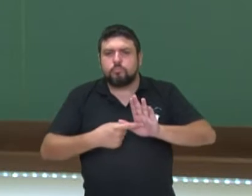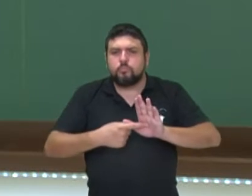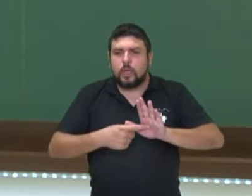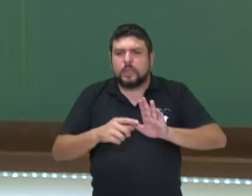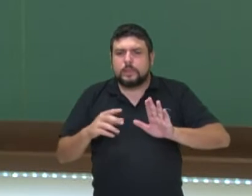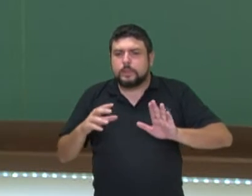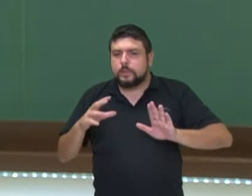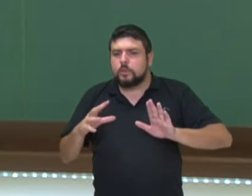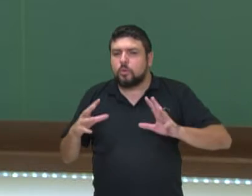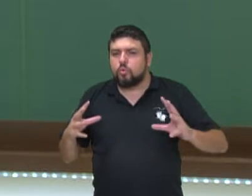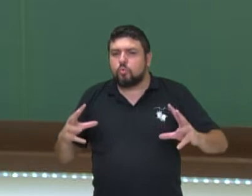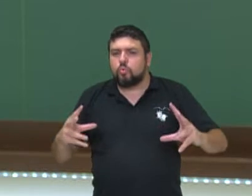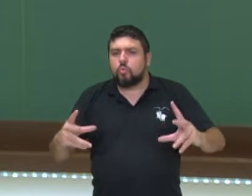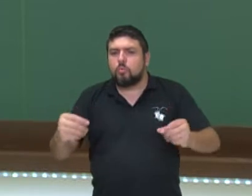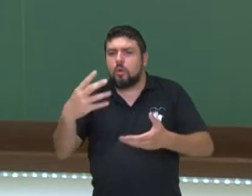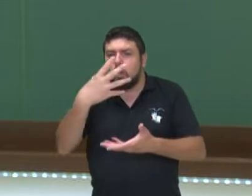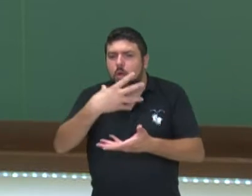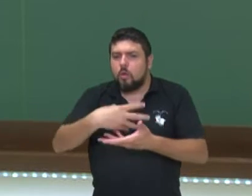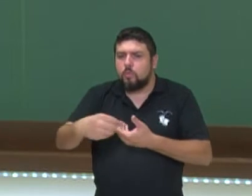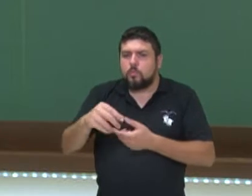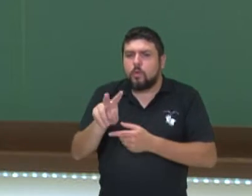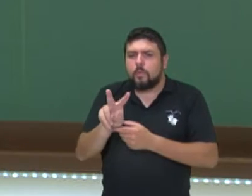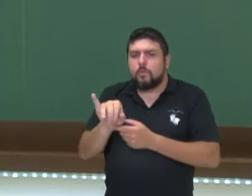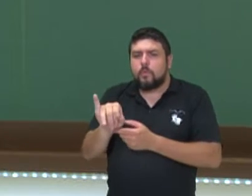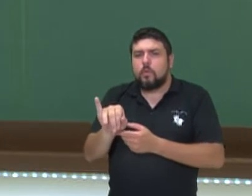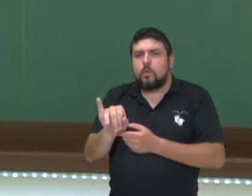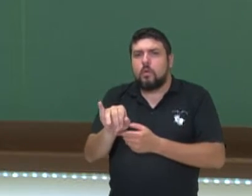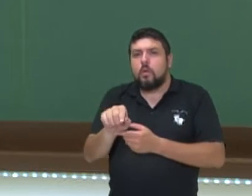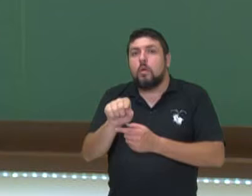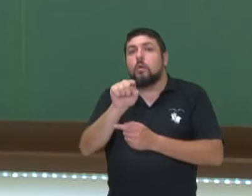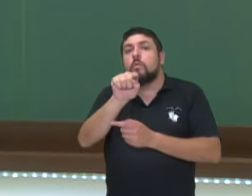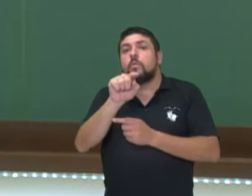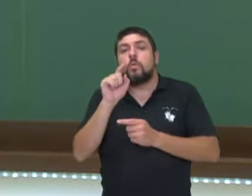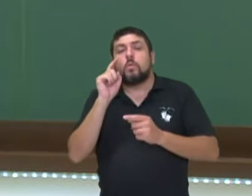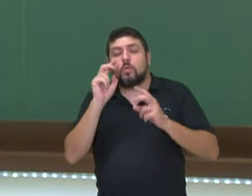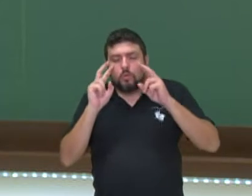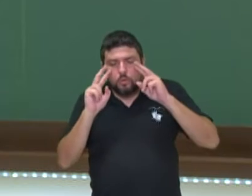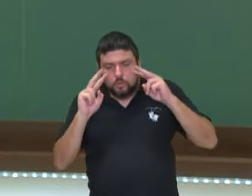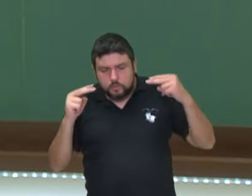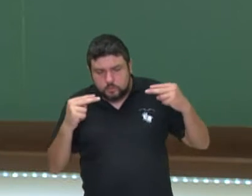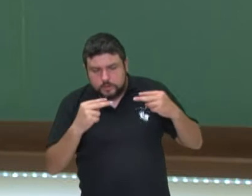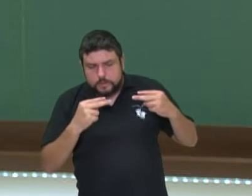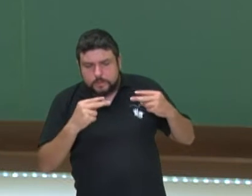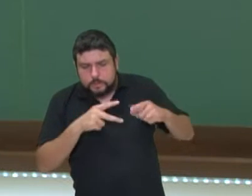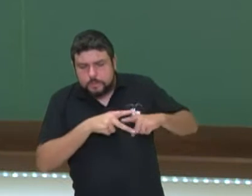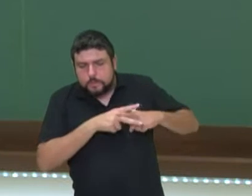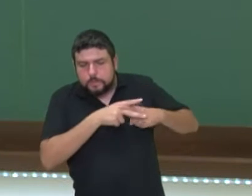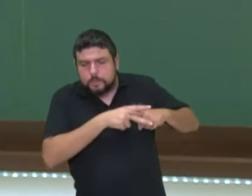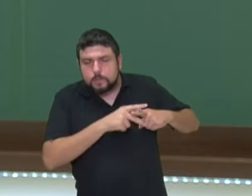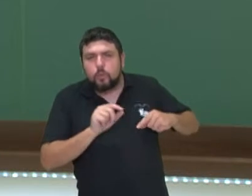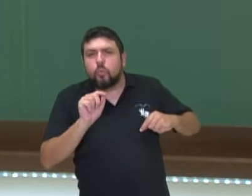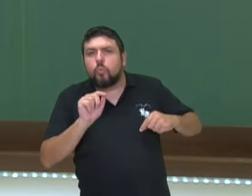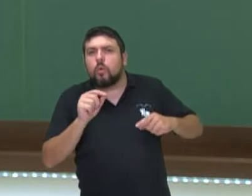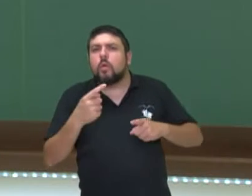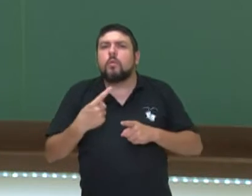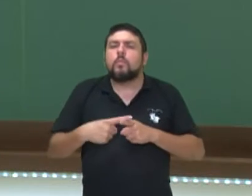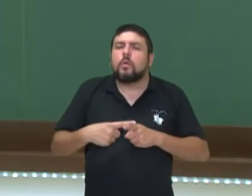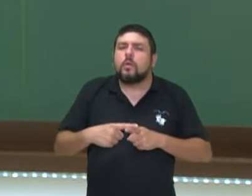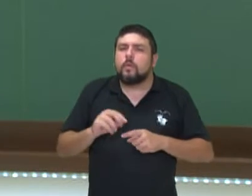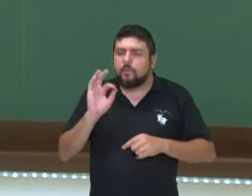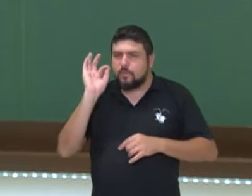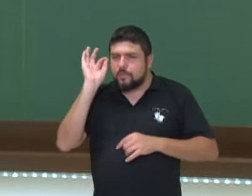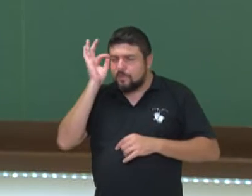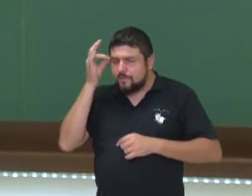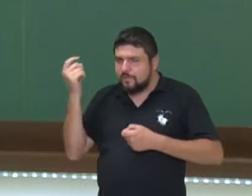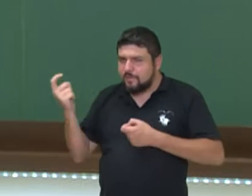ser aplicada a todas as pessoas, o que você faria? O que você evitaria fazer? Por quê? Daqui a